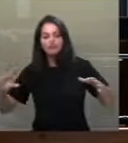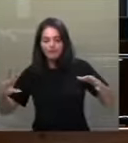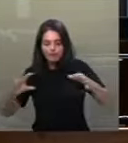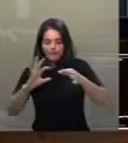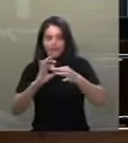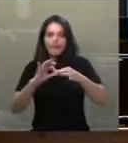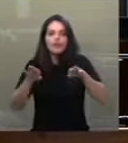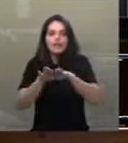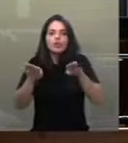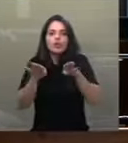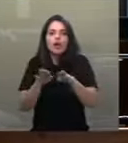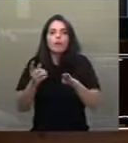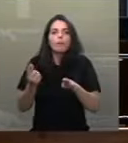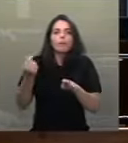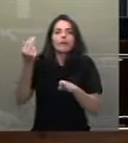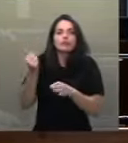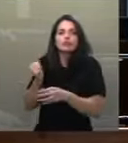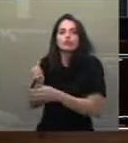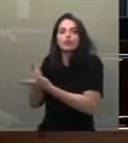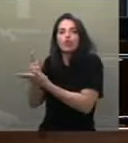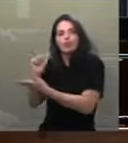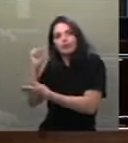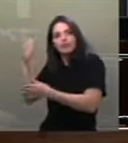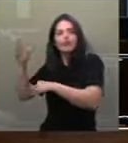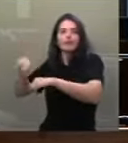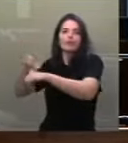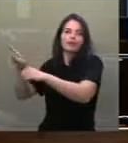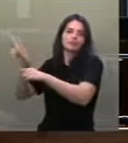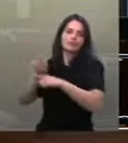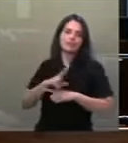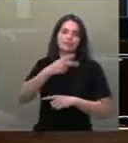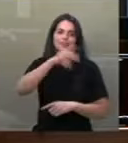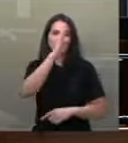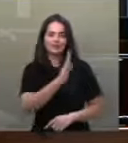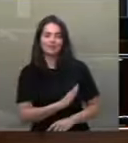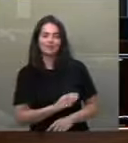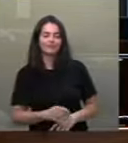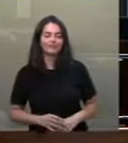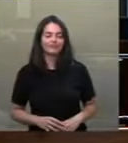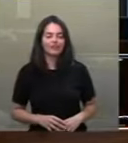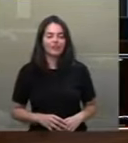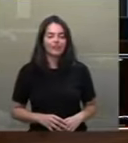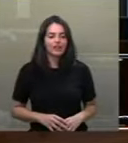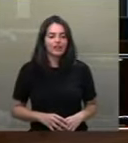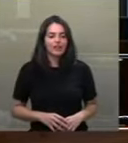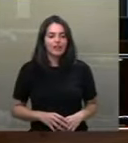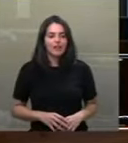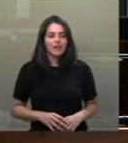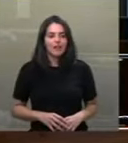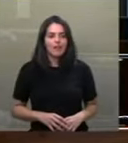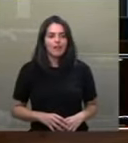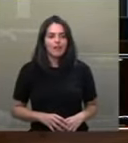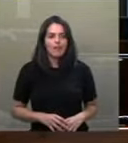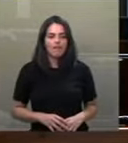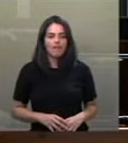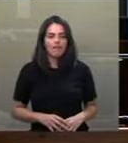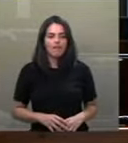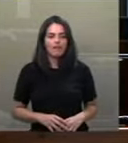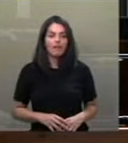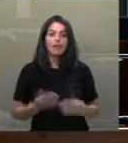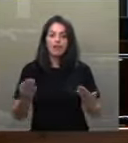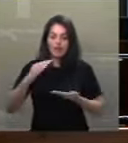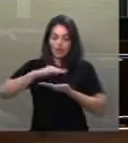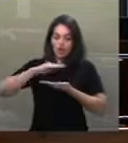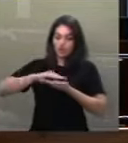paridade de preço de importação. Dessa forma, reduz-se o conflito distributivo já que a conta é abastecida